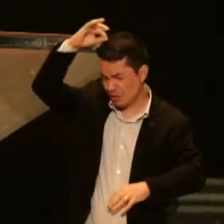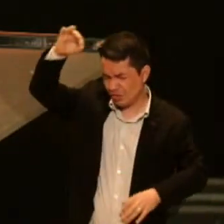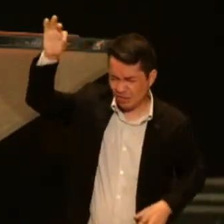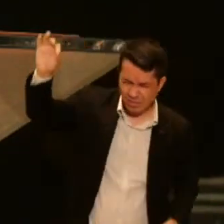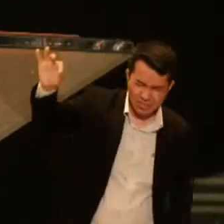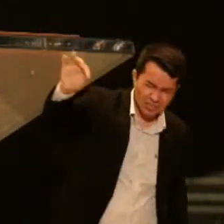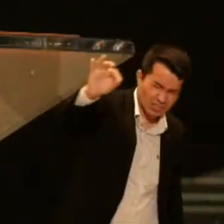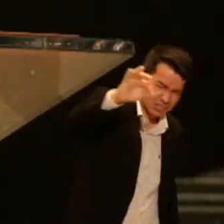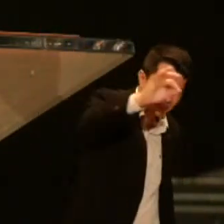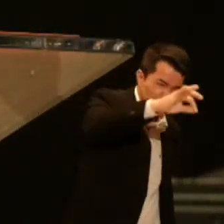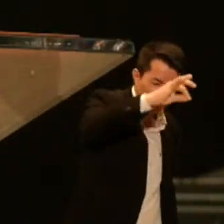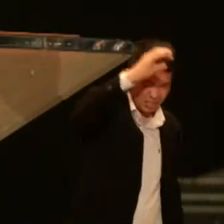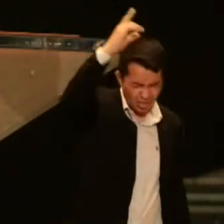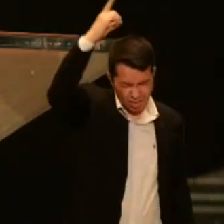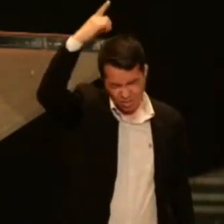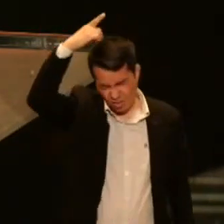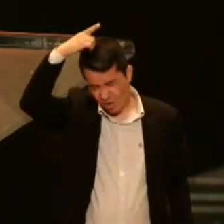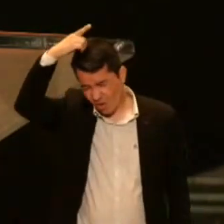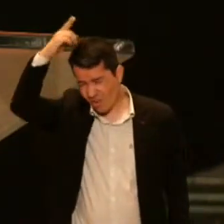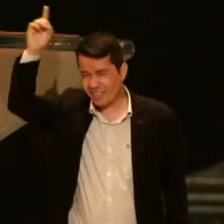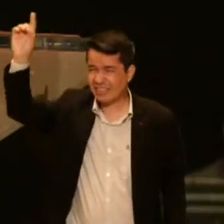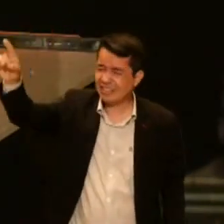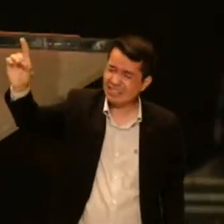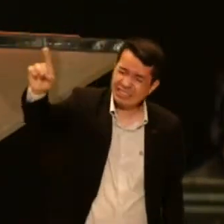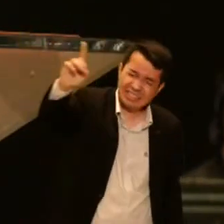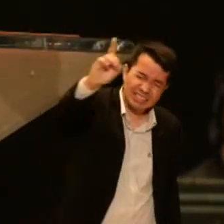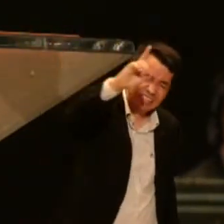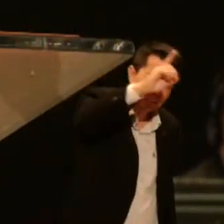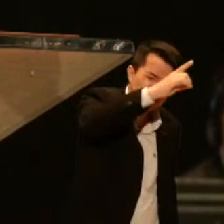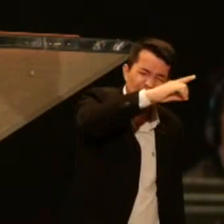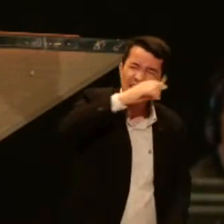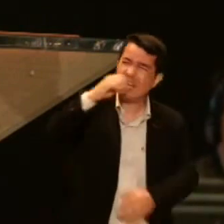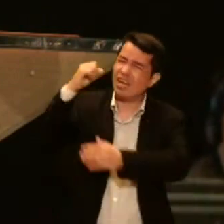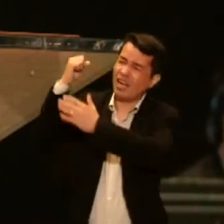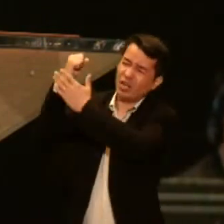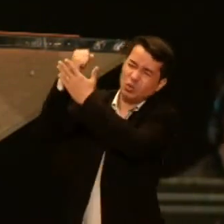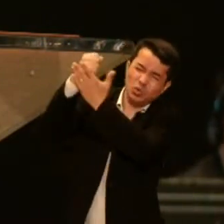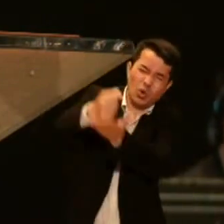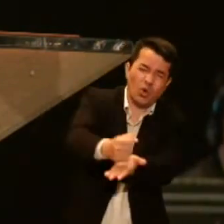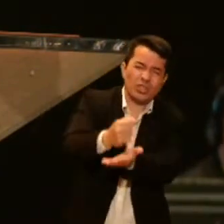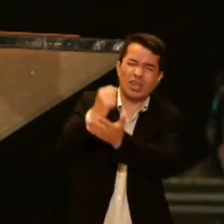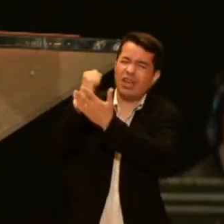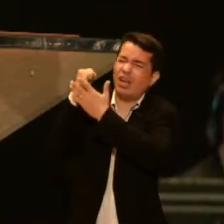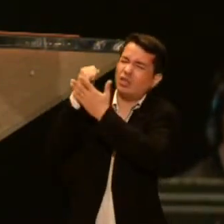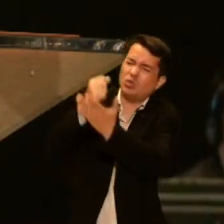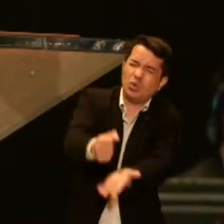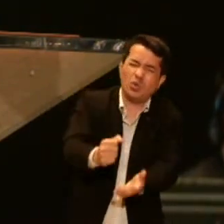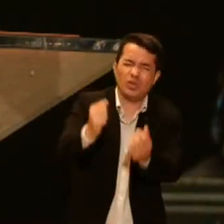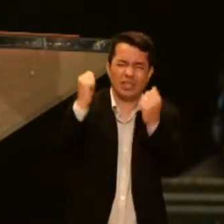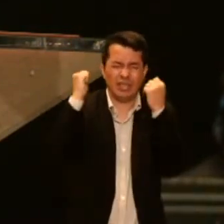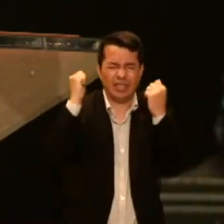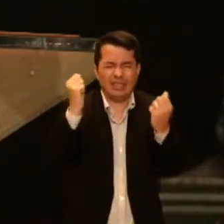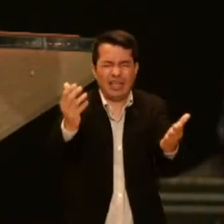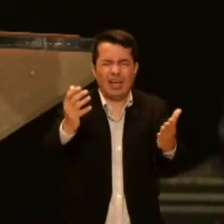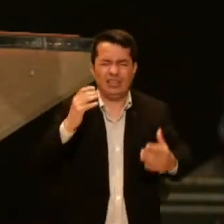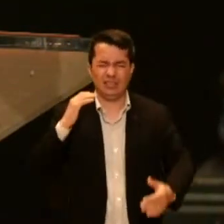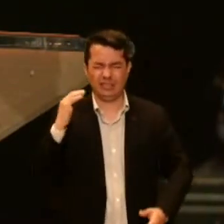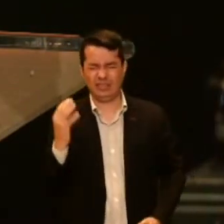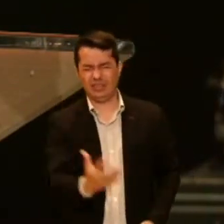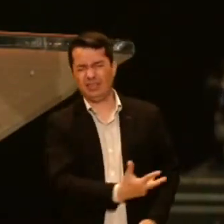teus dons, começa a derramar, Senhor, da tua graça, que a alegria da salvação transborde,